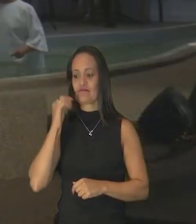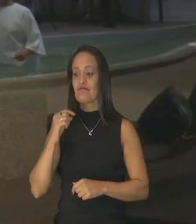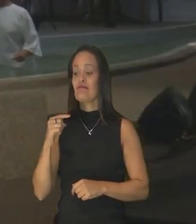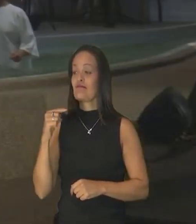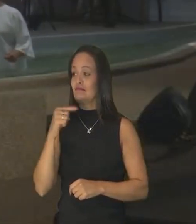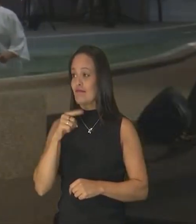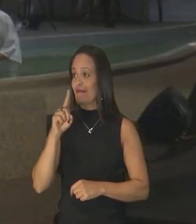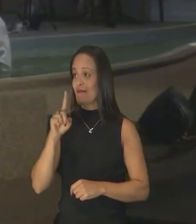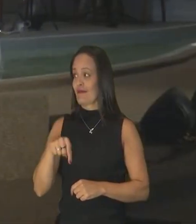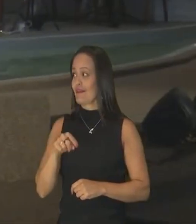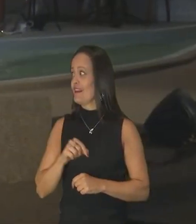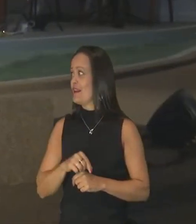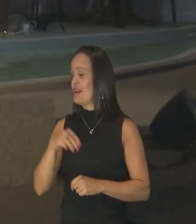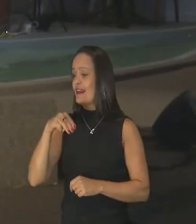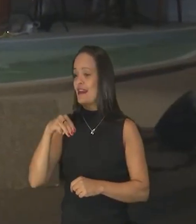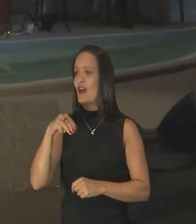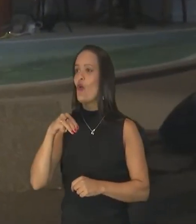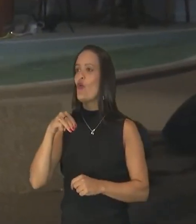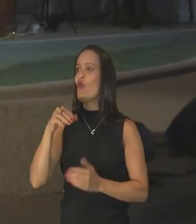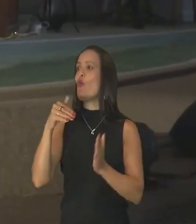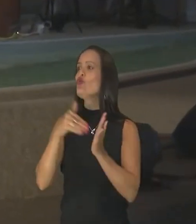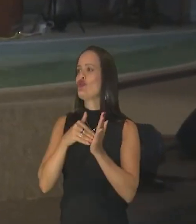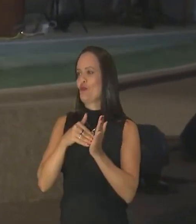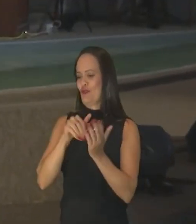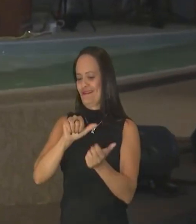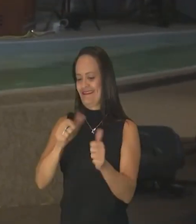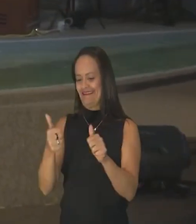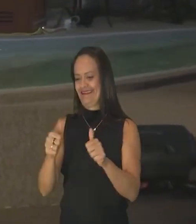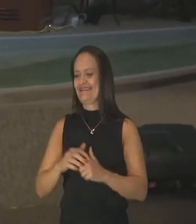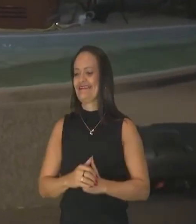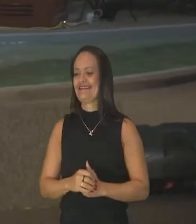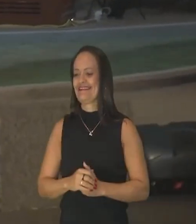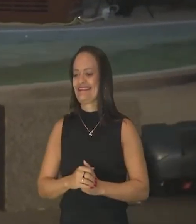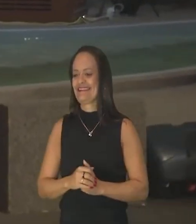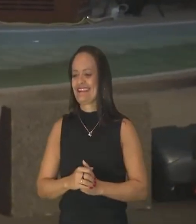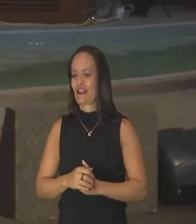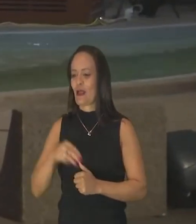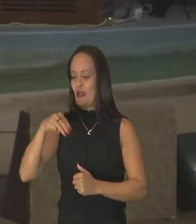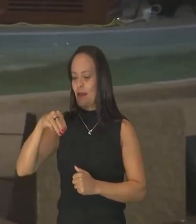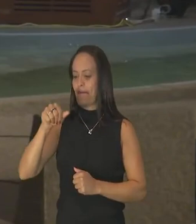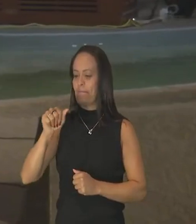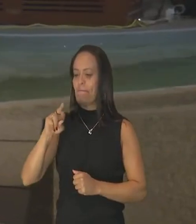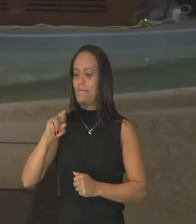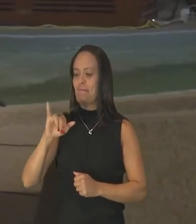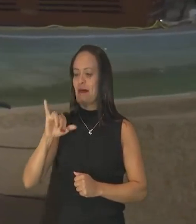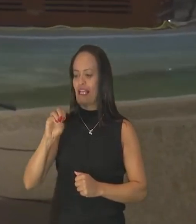Este é o último batismo desta série. É o Mário.